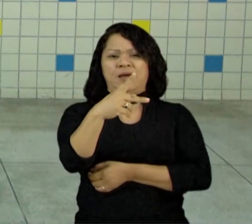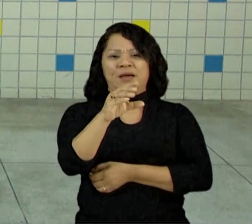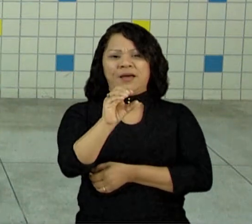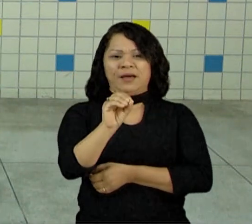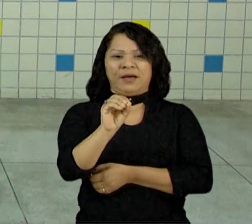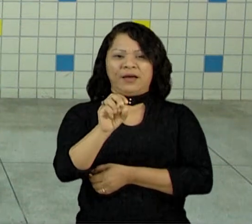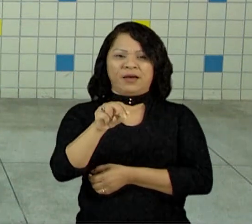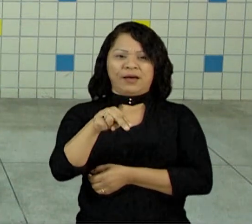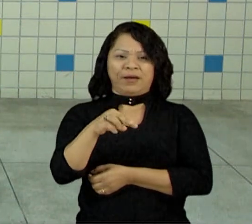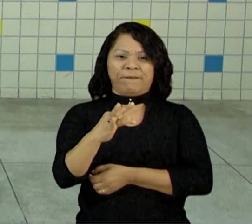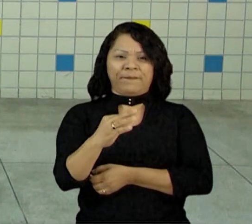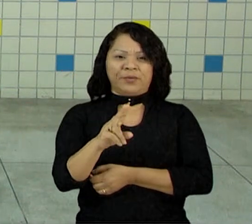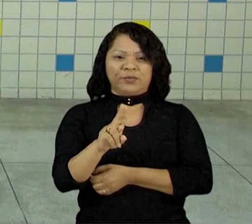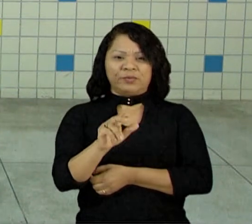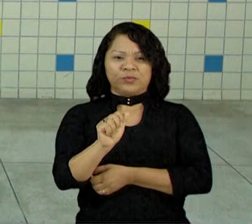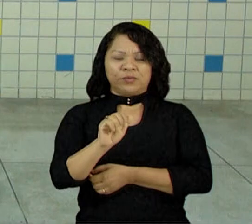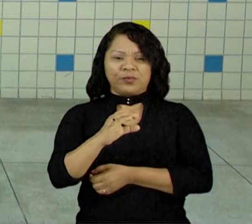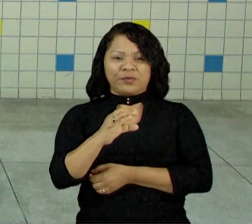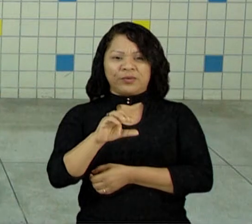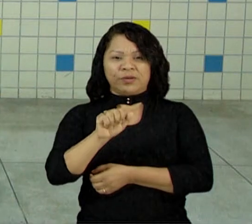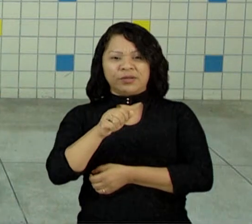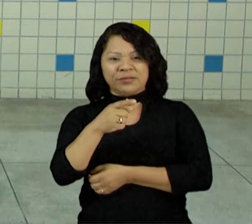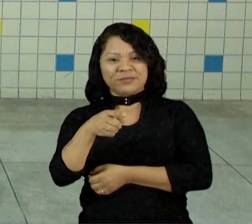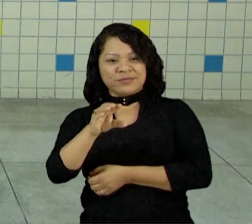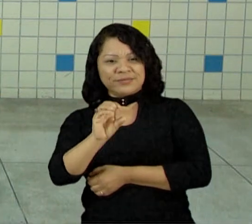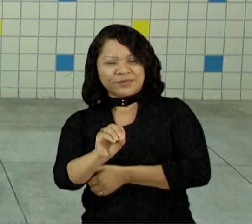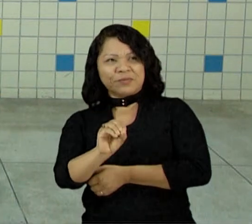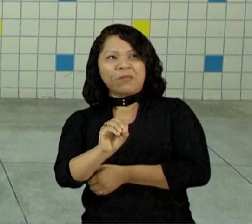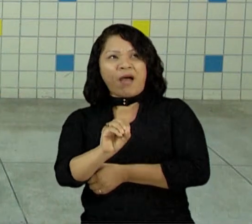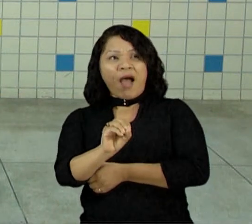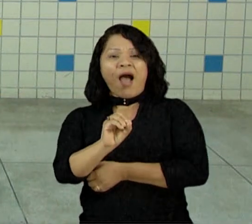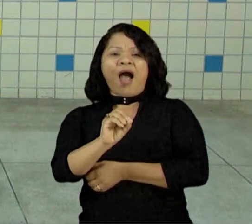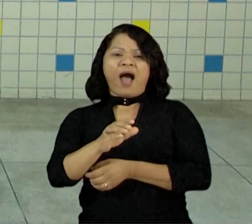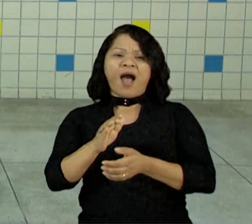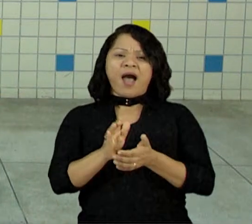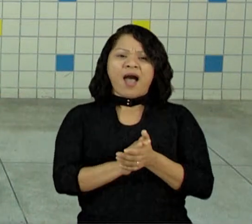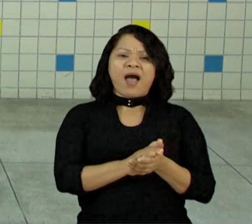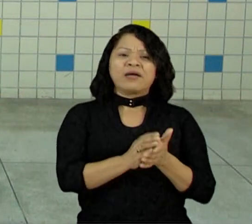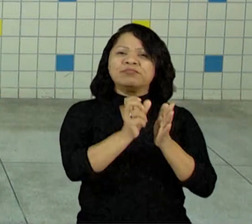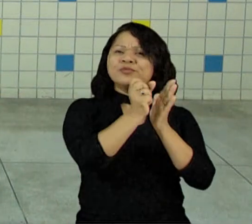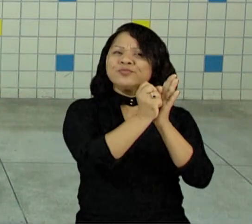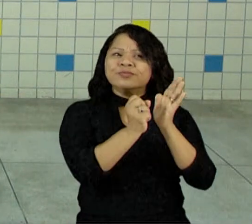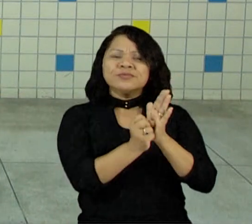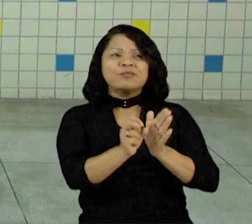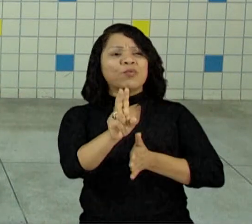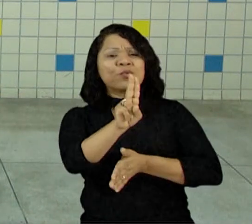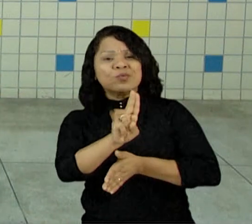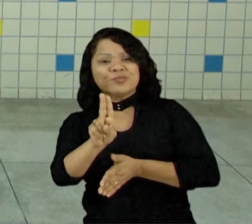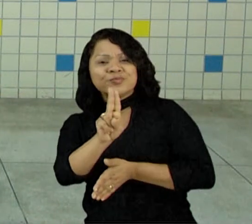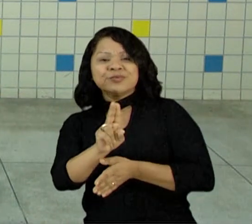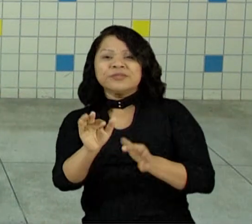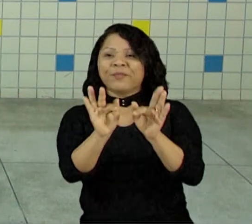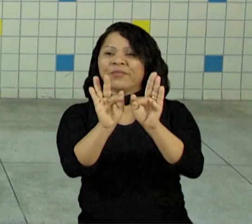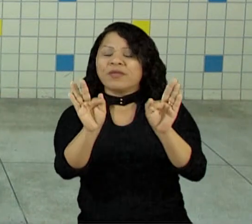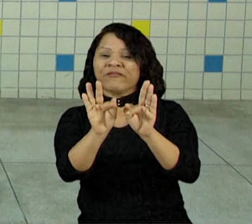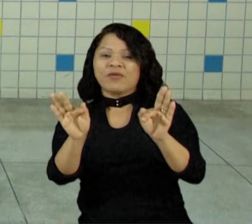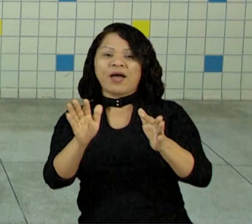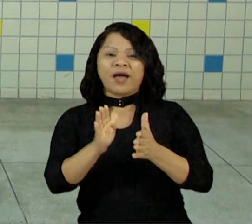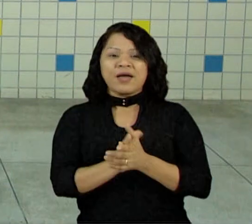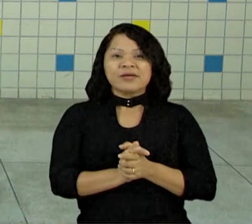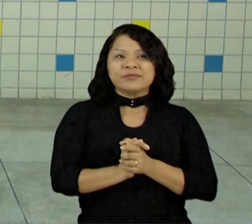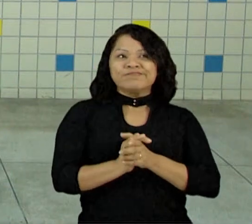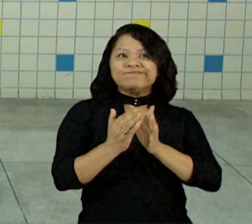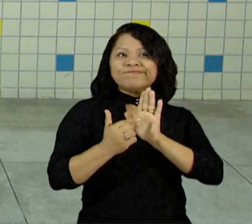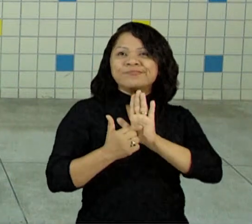o que é pontuação? São sinais de pontuação que nós usamos na frase para expressar quando for